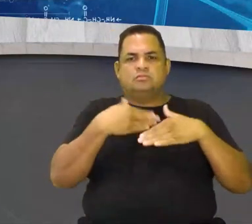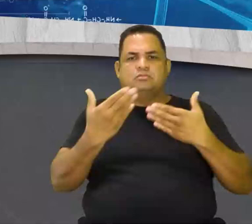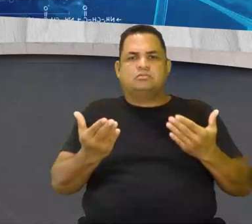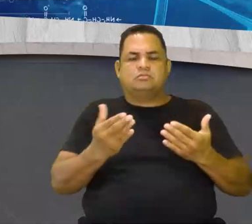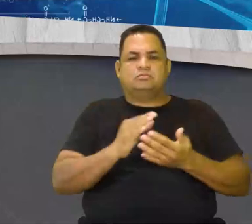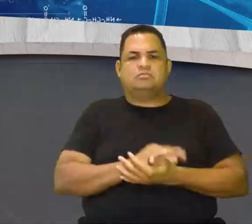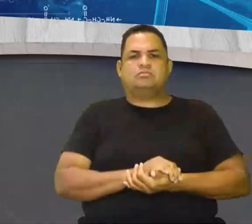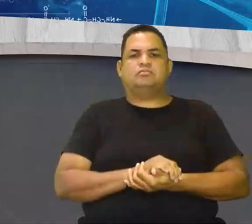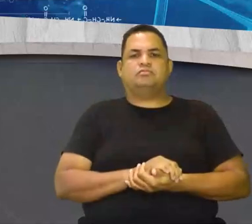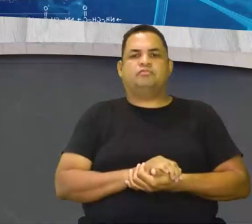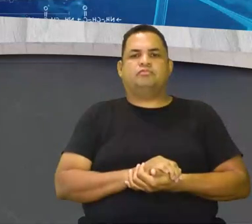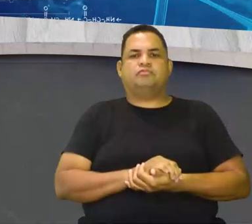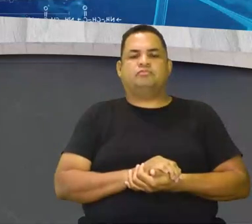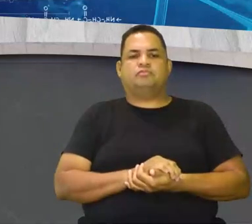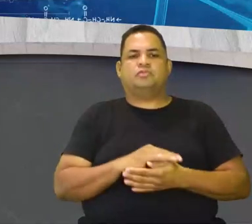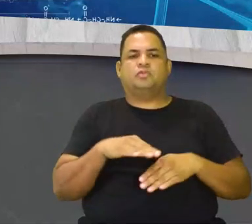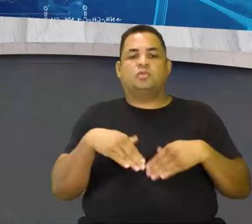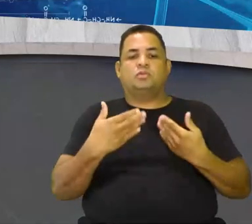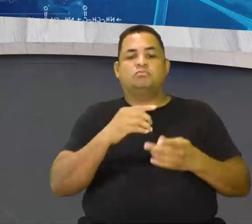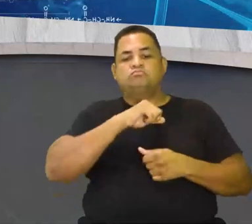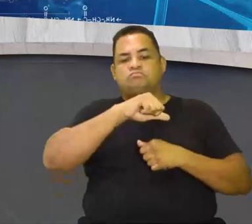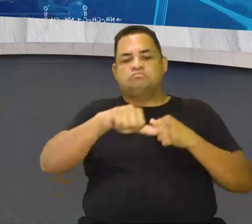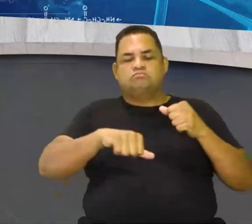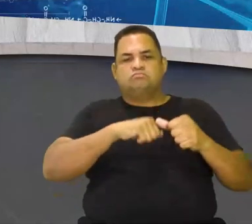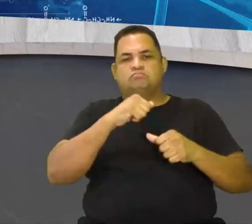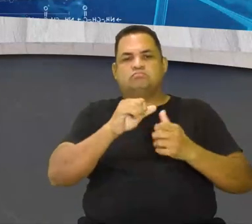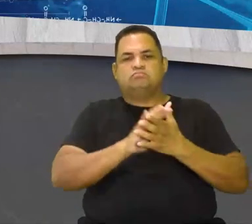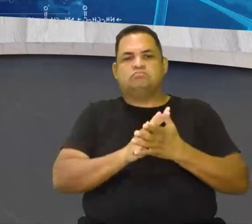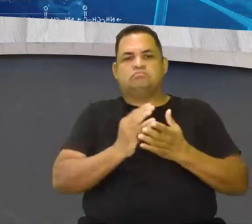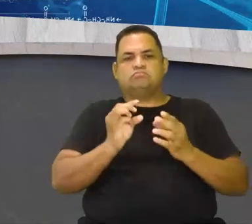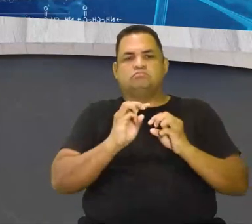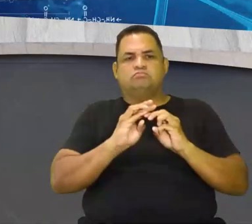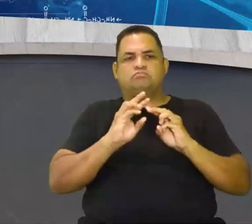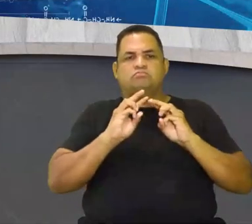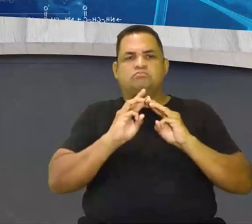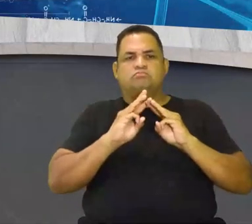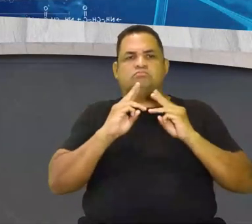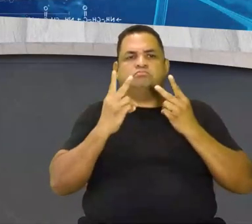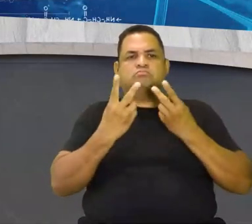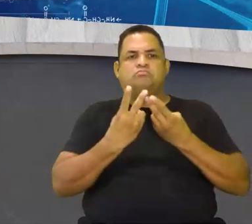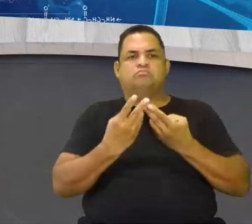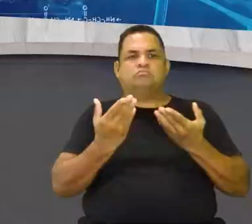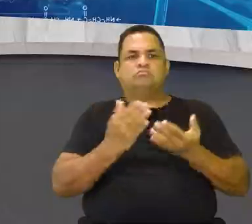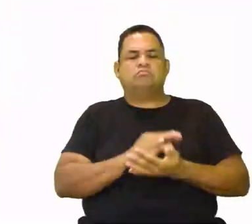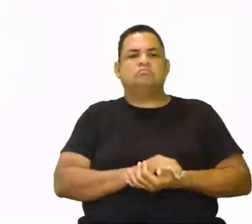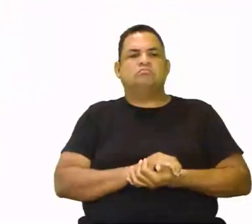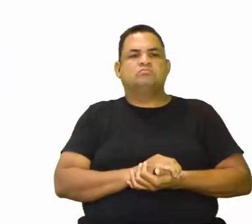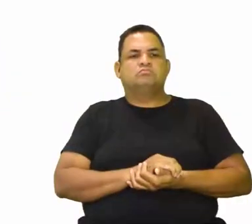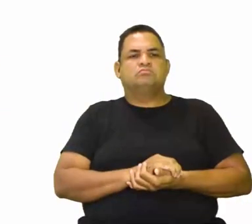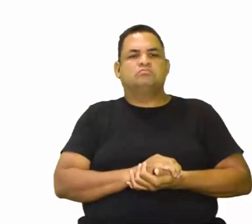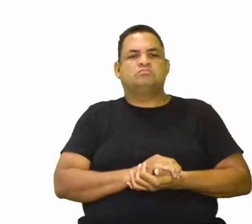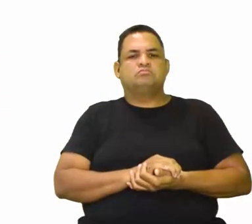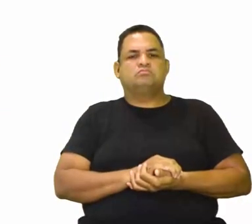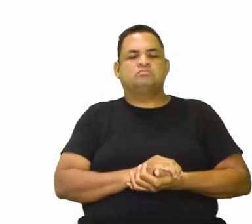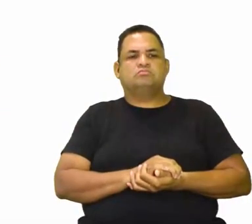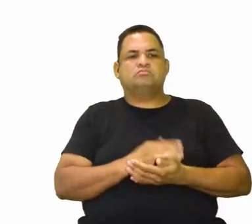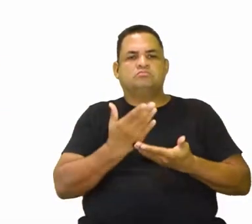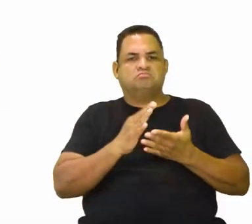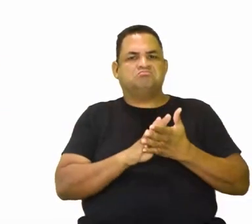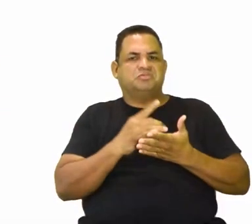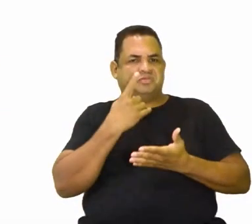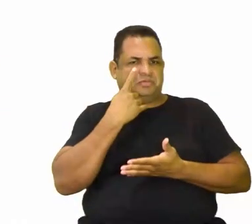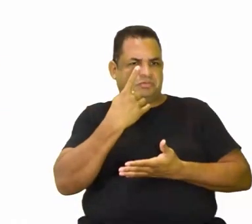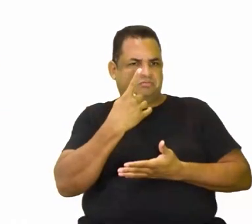às transformações da matéria. Exatamente. Mas vamos ver aqui esse exemplo de reação para a gente ter um contato mais